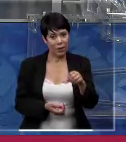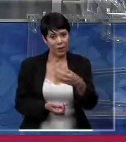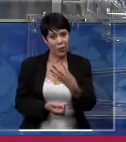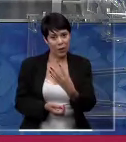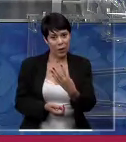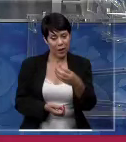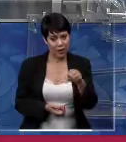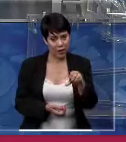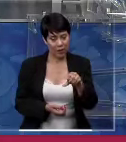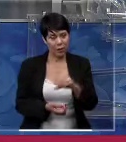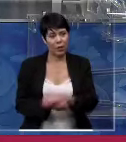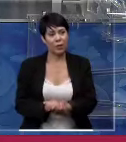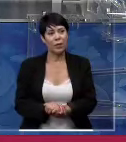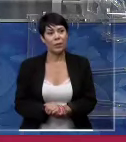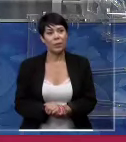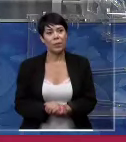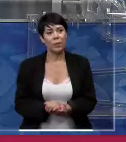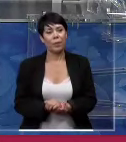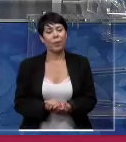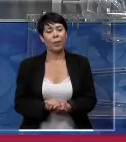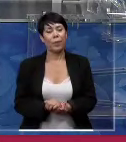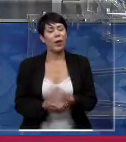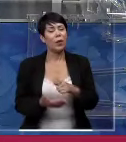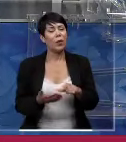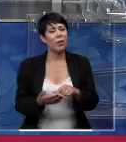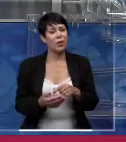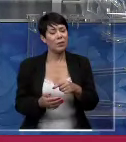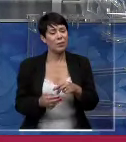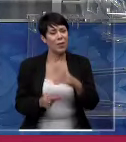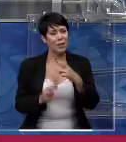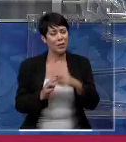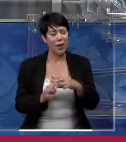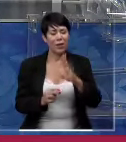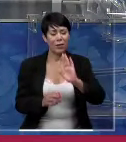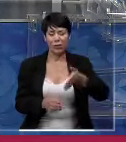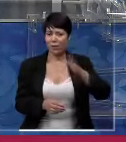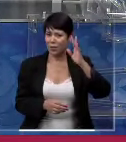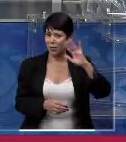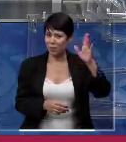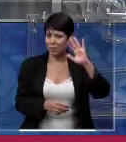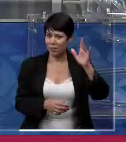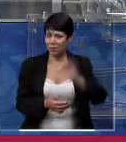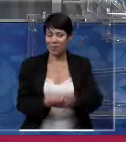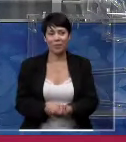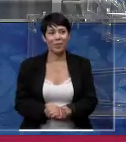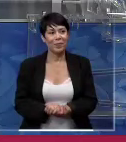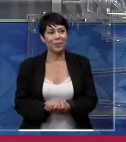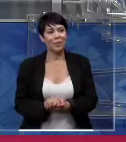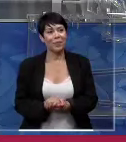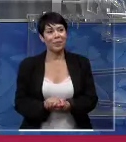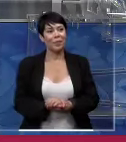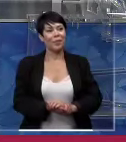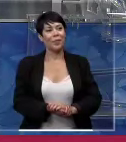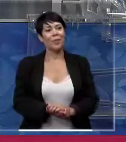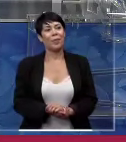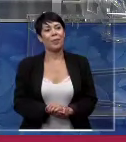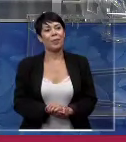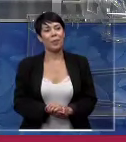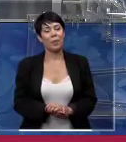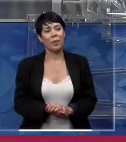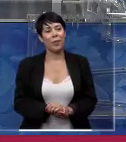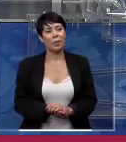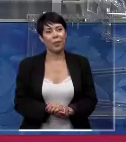Laranja 49. Loterias Caixa, já pensou? O sexto e último número do segundo sorteio da dupla cena,